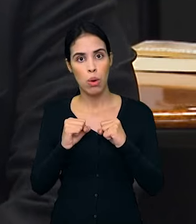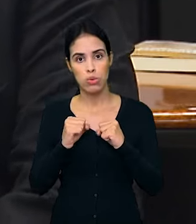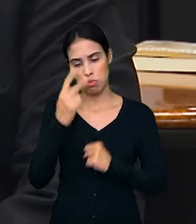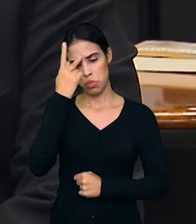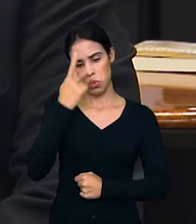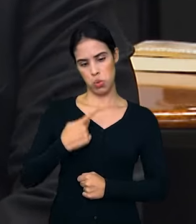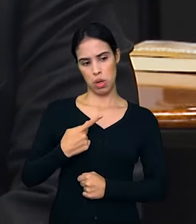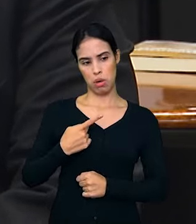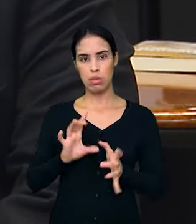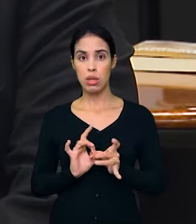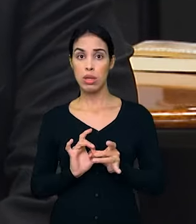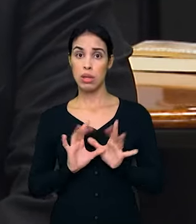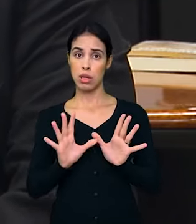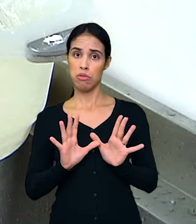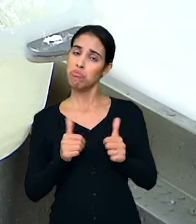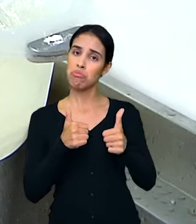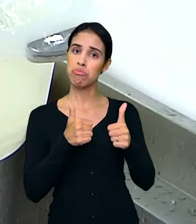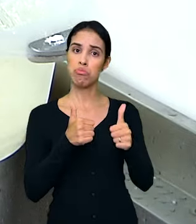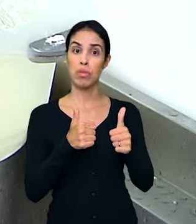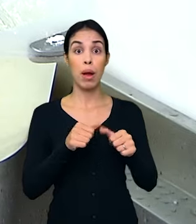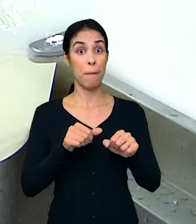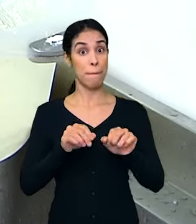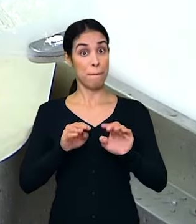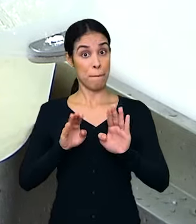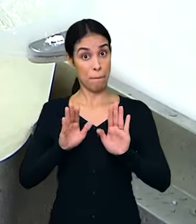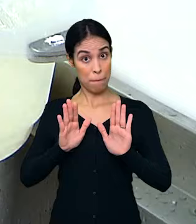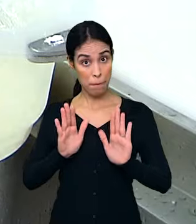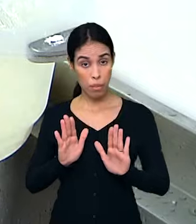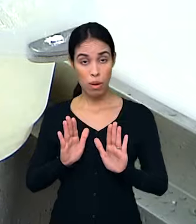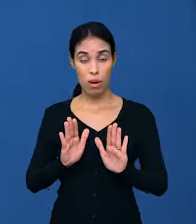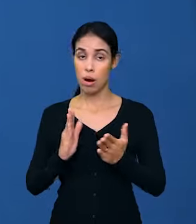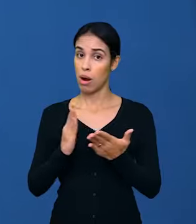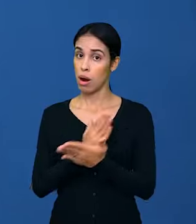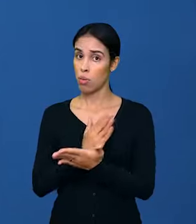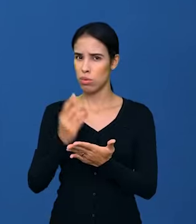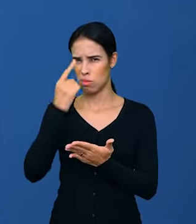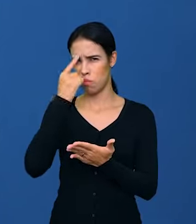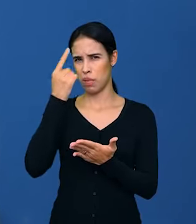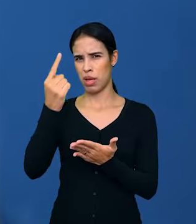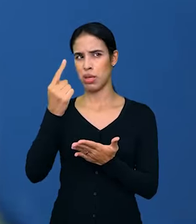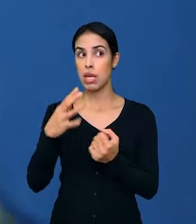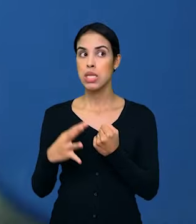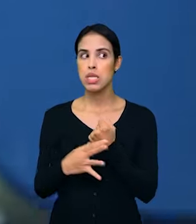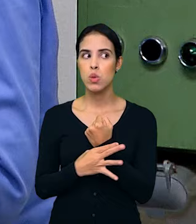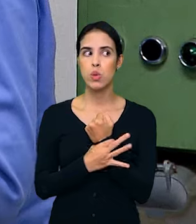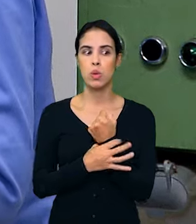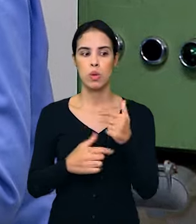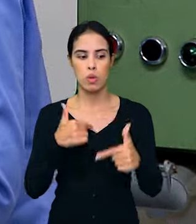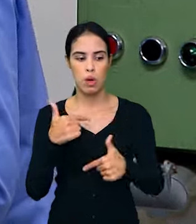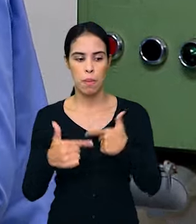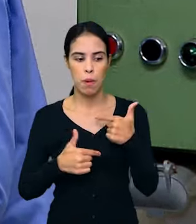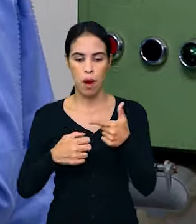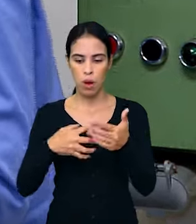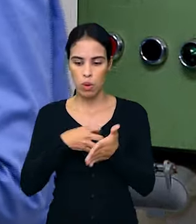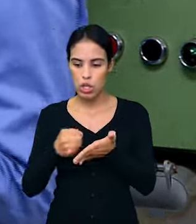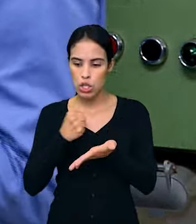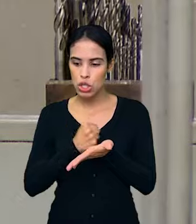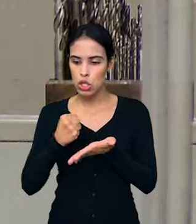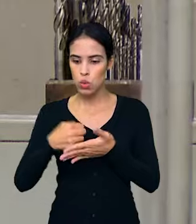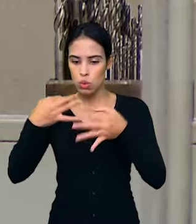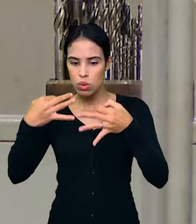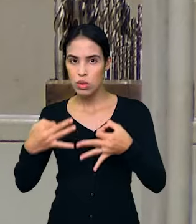sua vida própria, ele vai seguir. Mas aqueles que têm ainda a ideia de segurança, do emprego